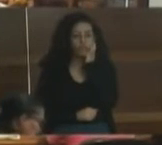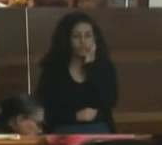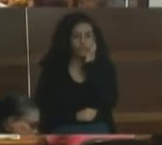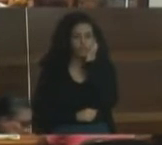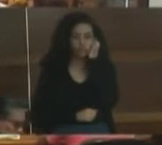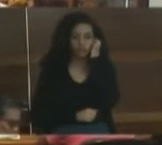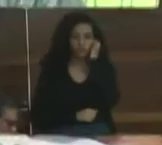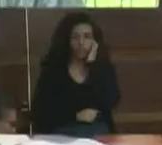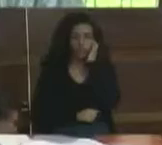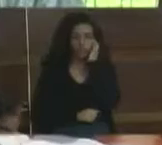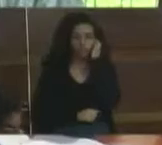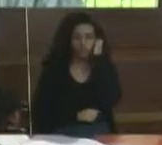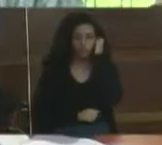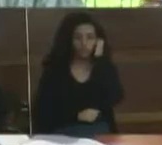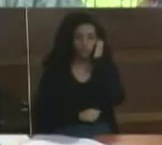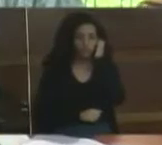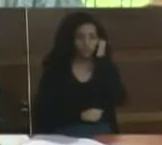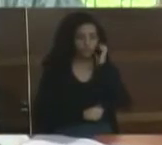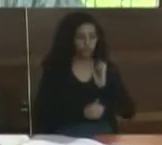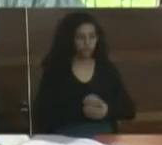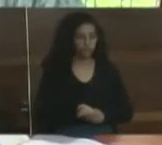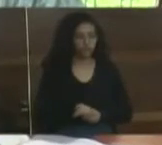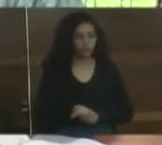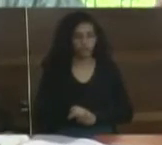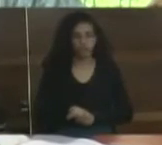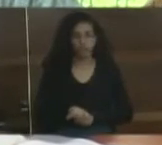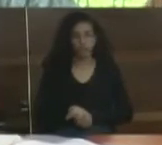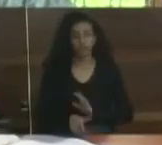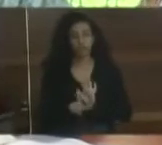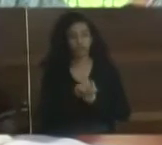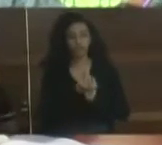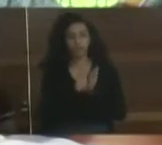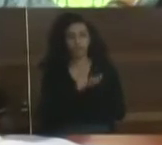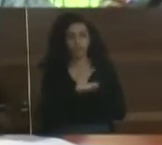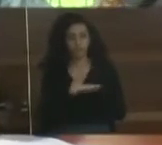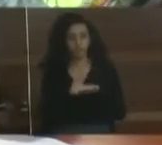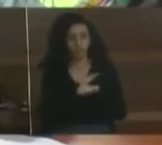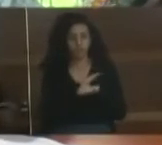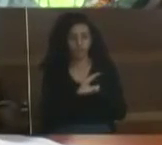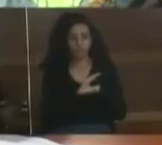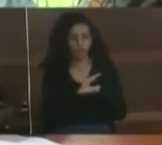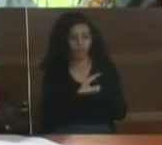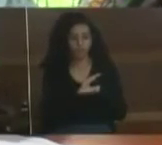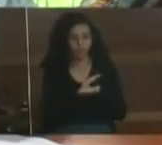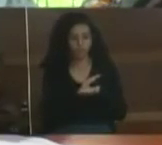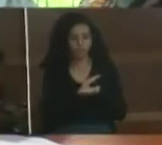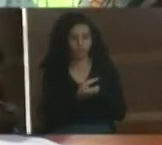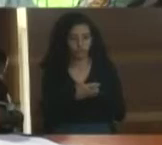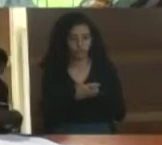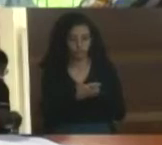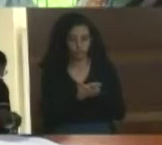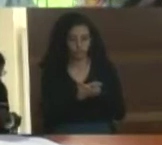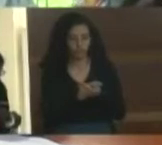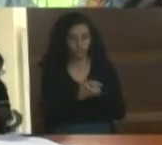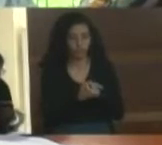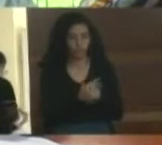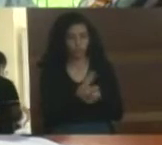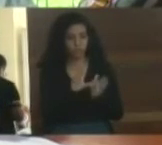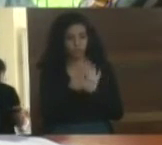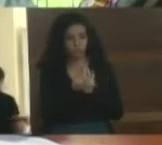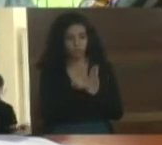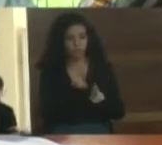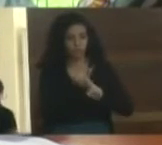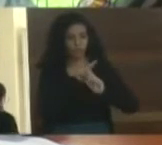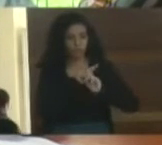é utilizado como base legal e para audiência pública a lei orçamentária a lei orgânica do município a lei de